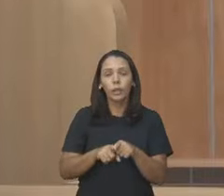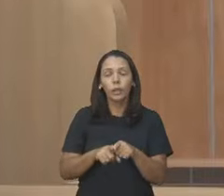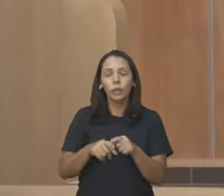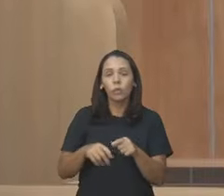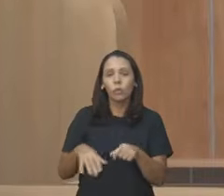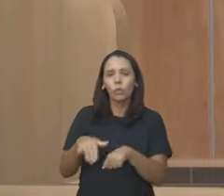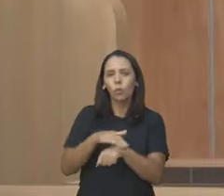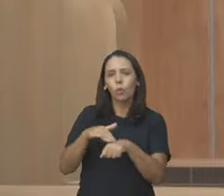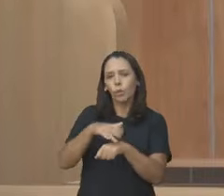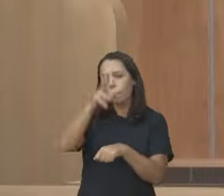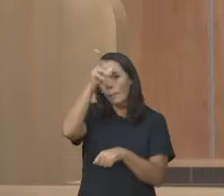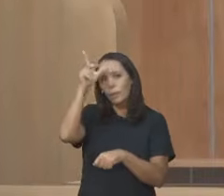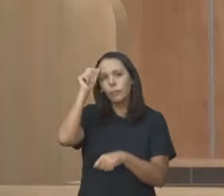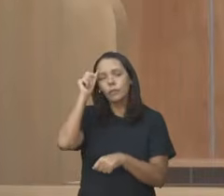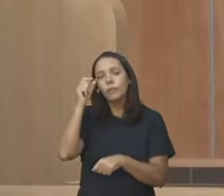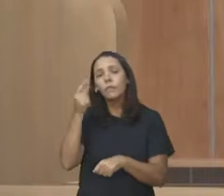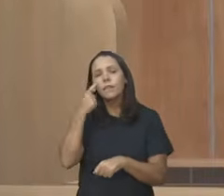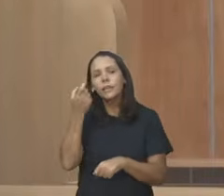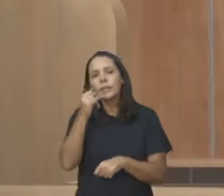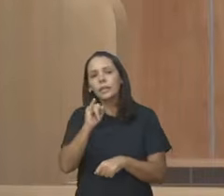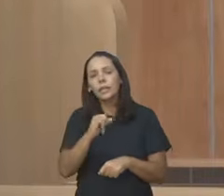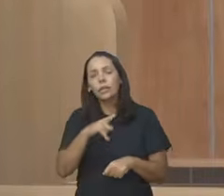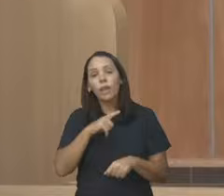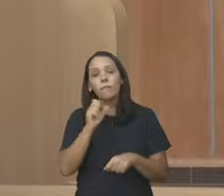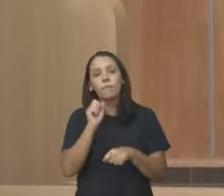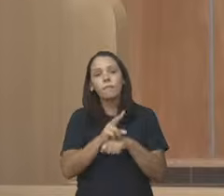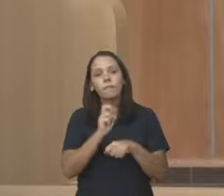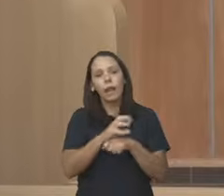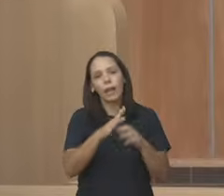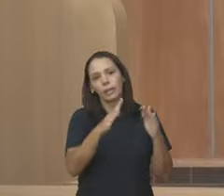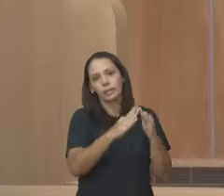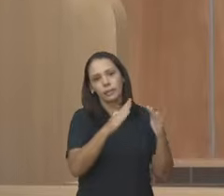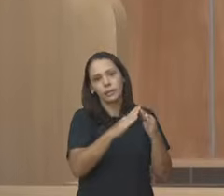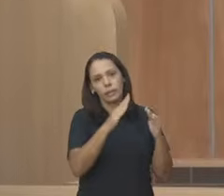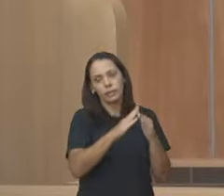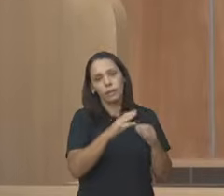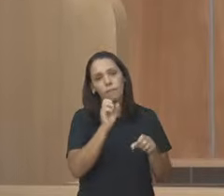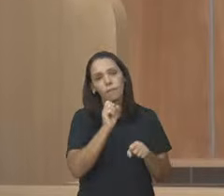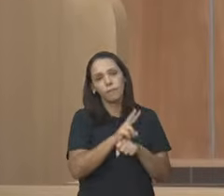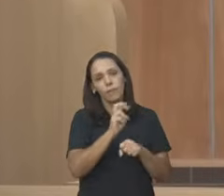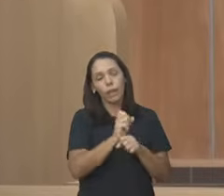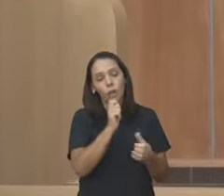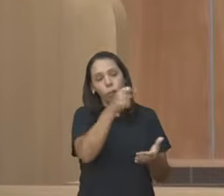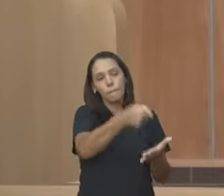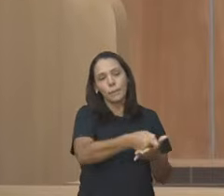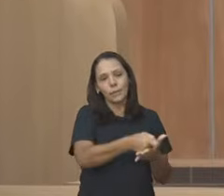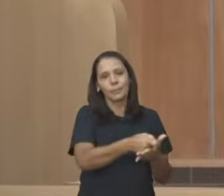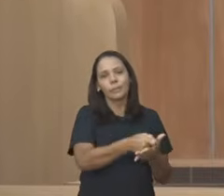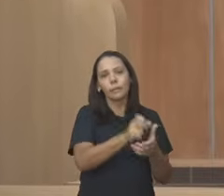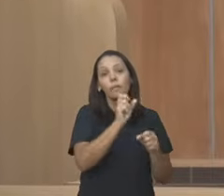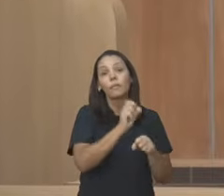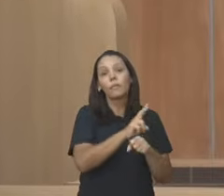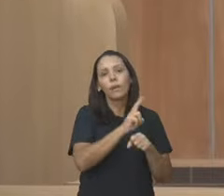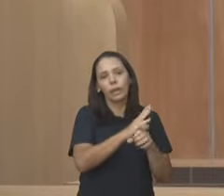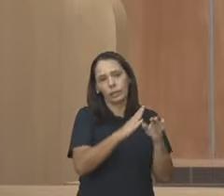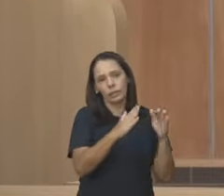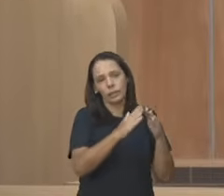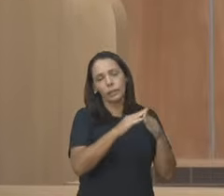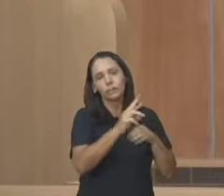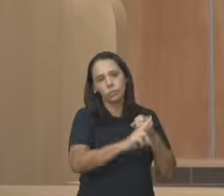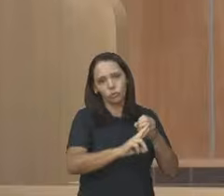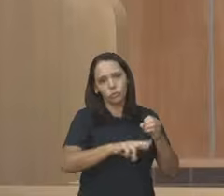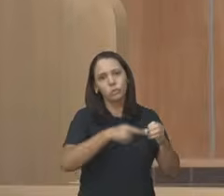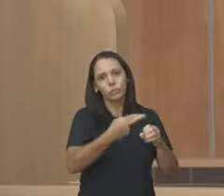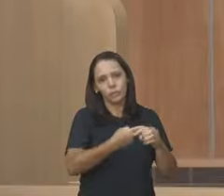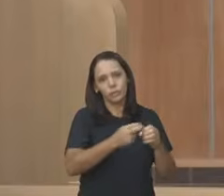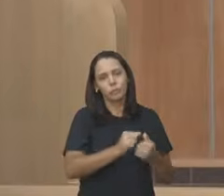comprar vagas dessas casas, que é onde vai dar mais estrutura para todas essas casas de recuperação da nossa cidade, tá?